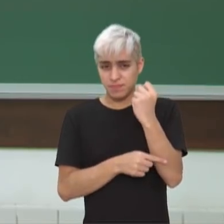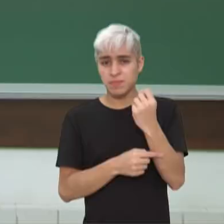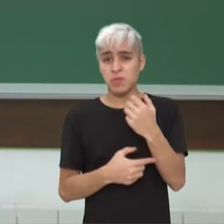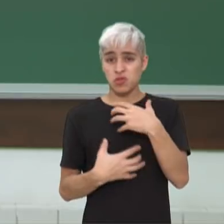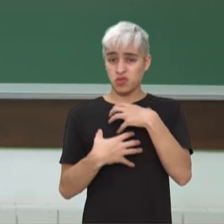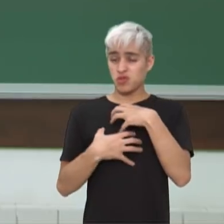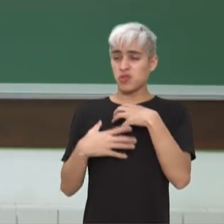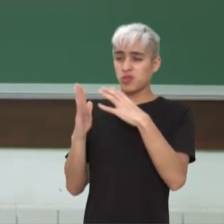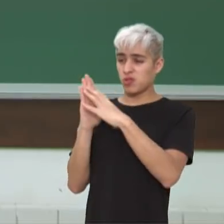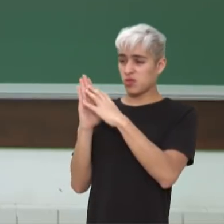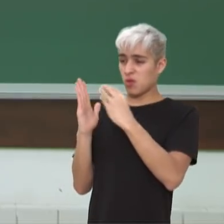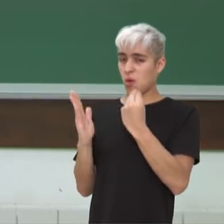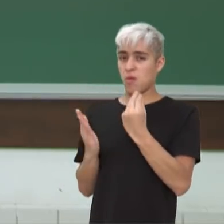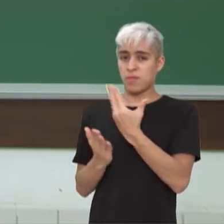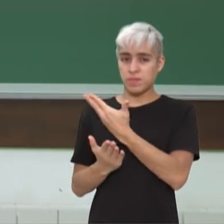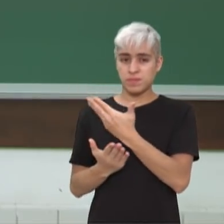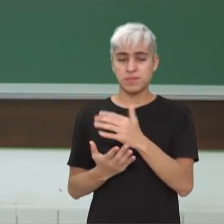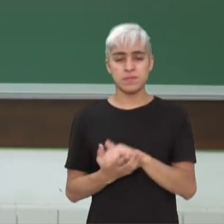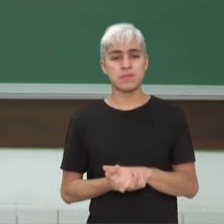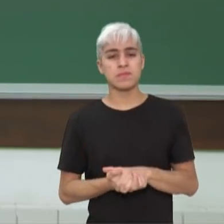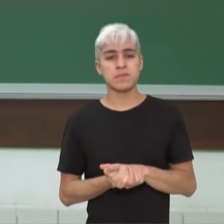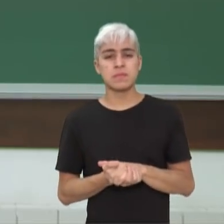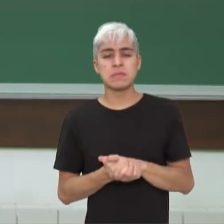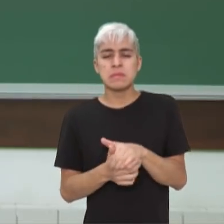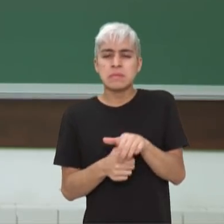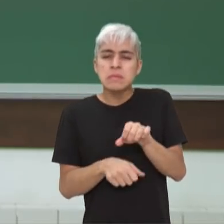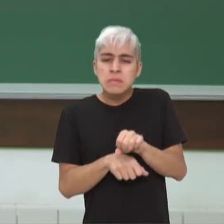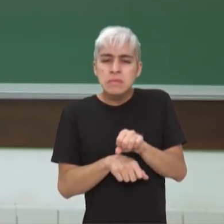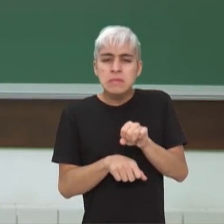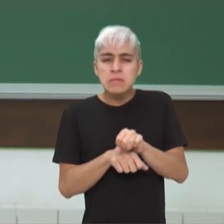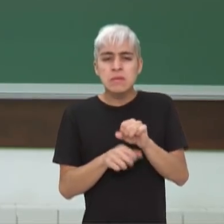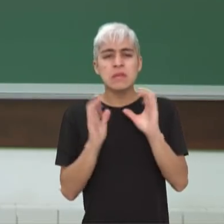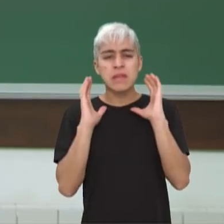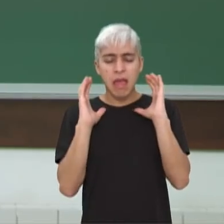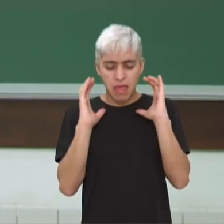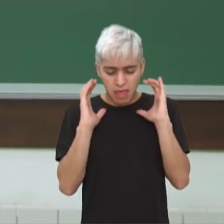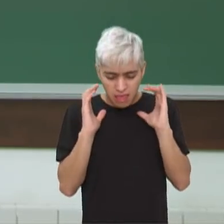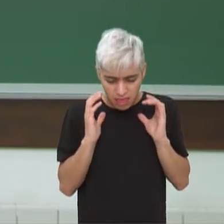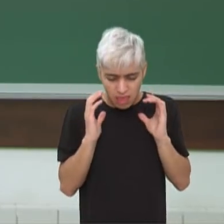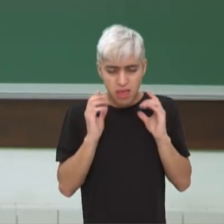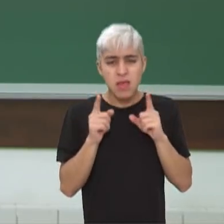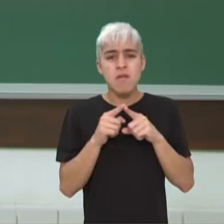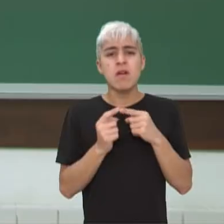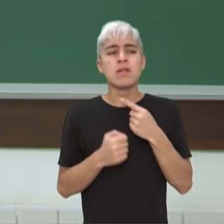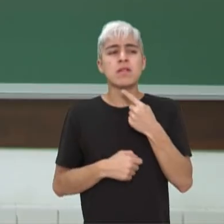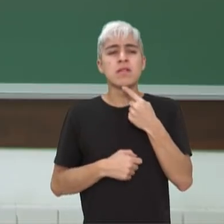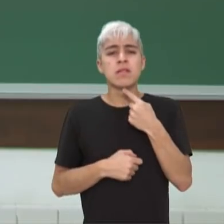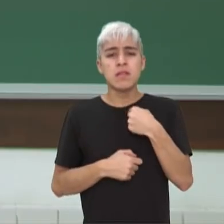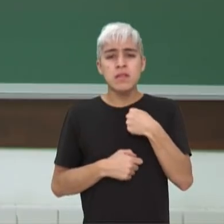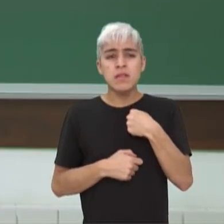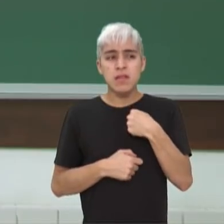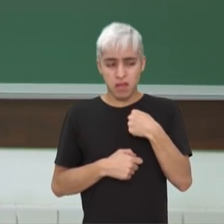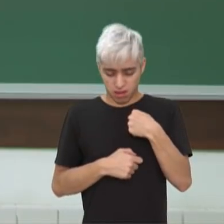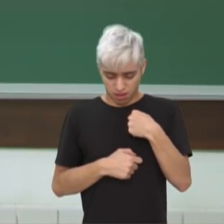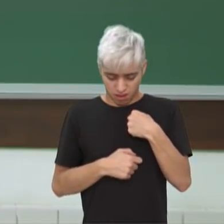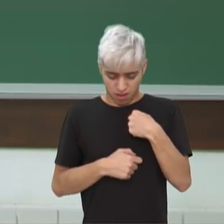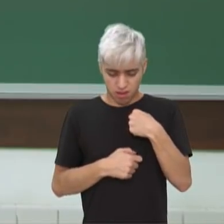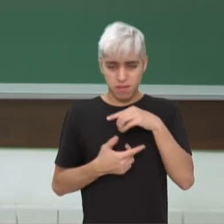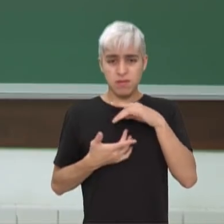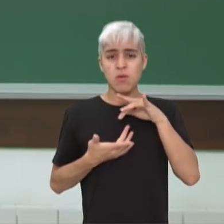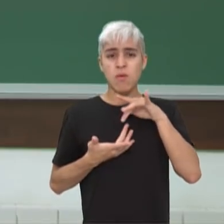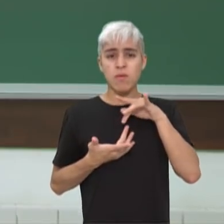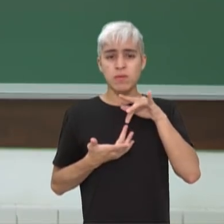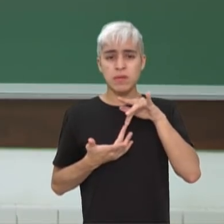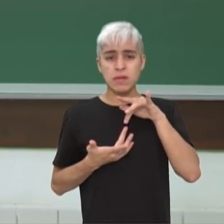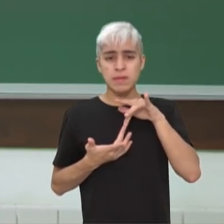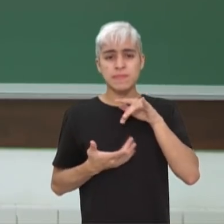lá na frente, segura um pouquinho, desce ali a cabeça, coloca o queixo aqui na região do peitoral, mais ou